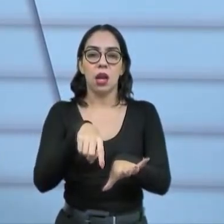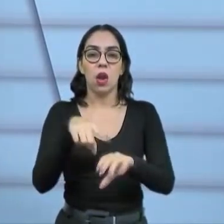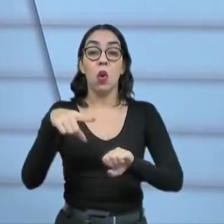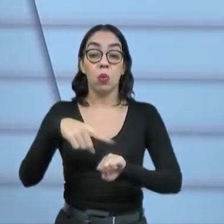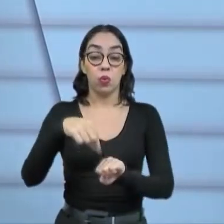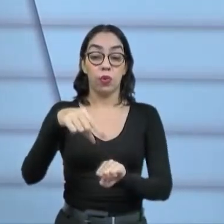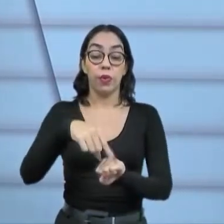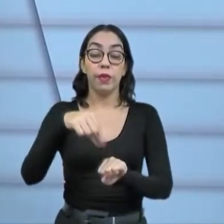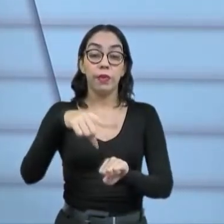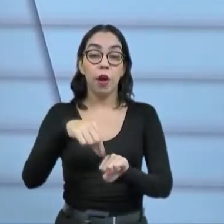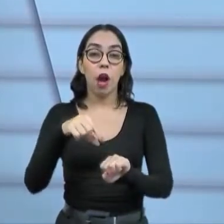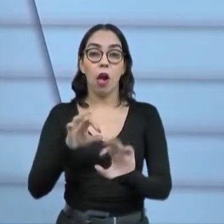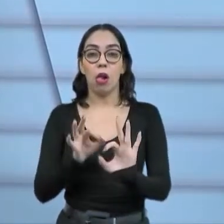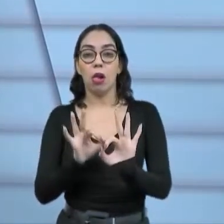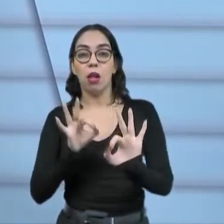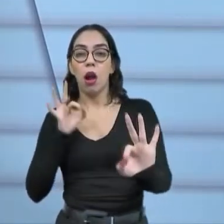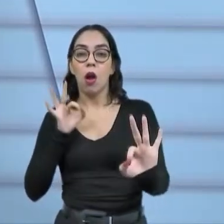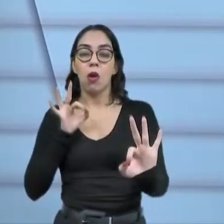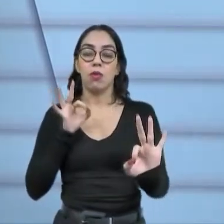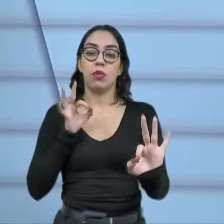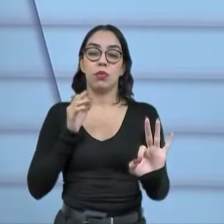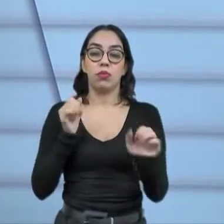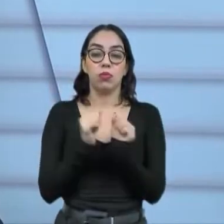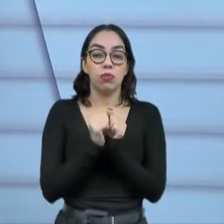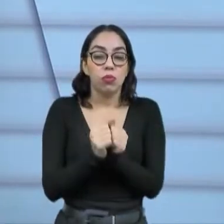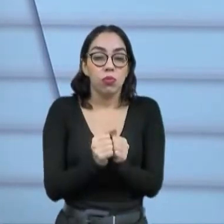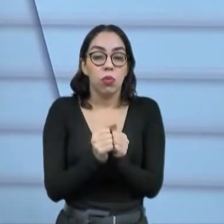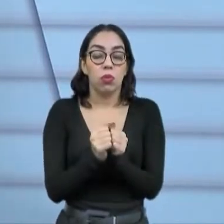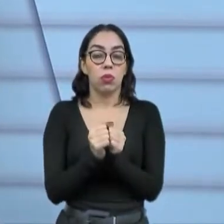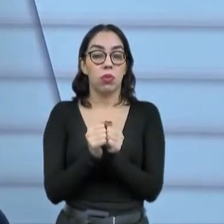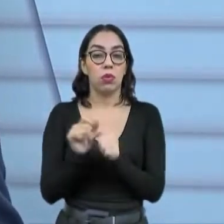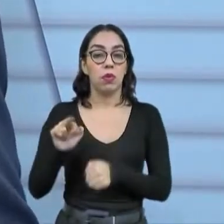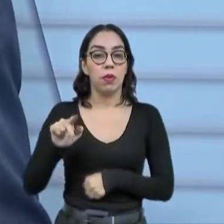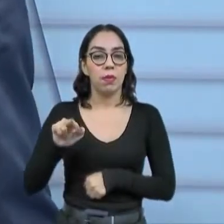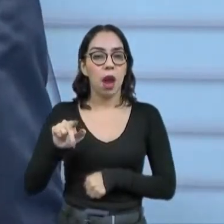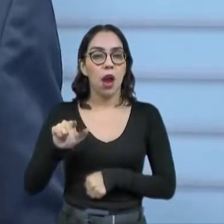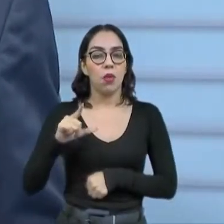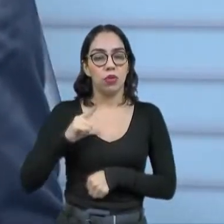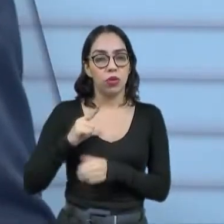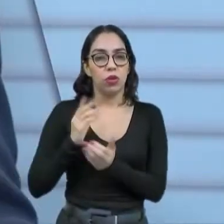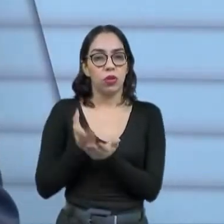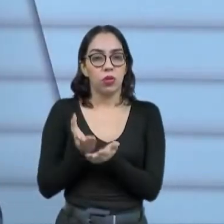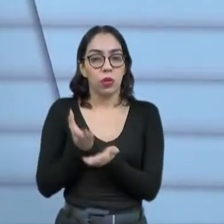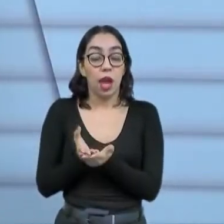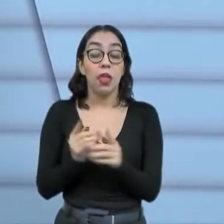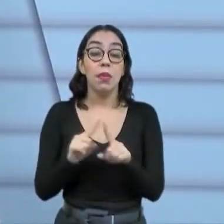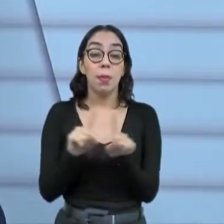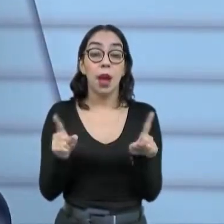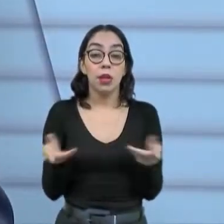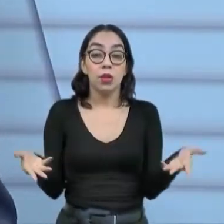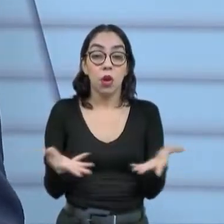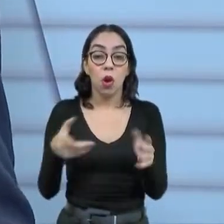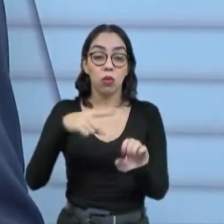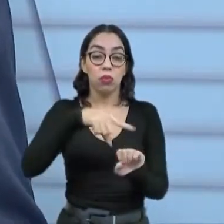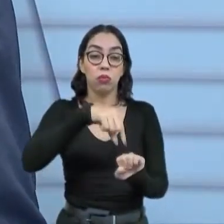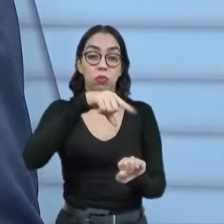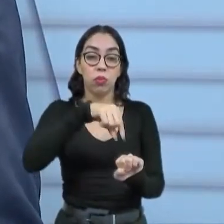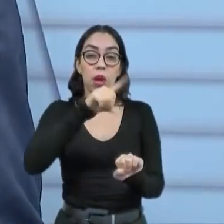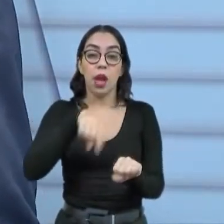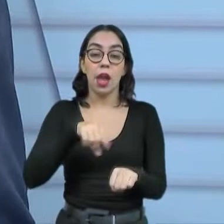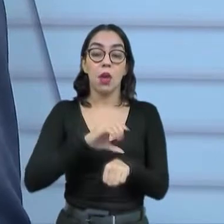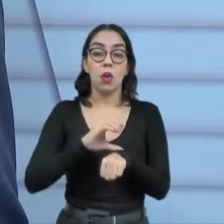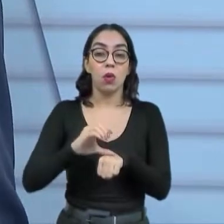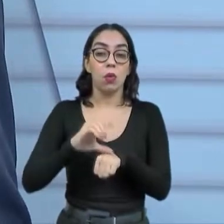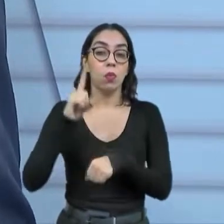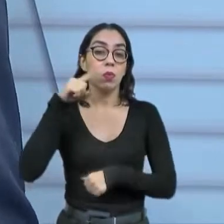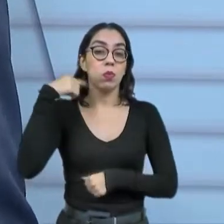como hoje, etc. Enfim, isso nos anos de 1970. A Unifor hoje é uma universidade consolidada, tem um curso de direito